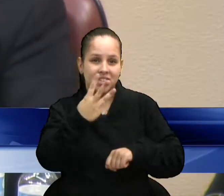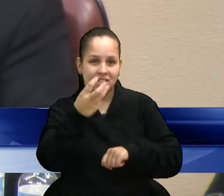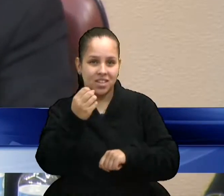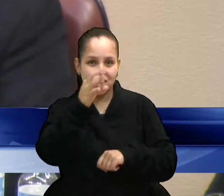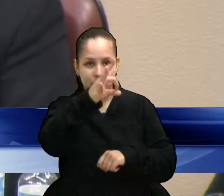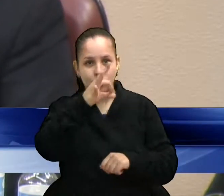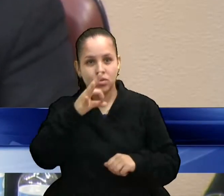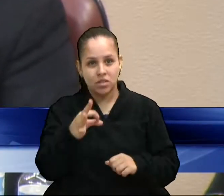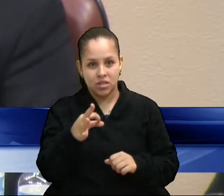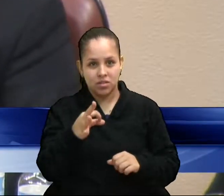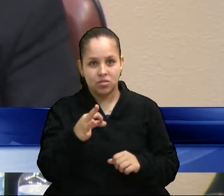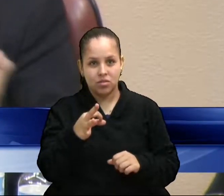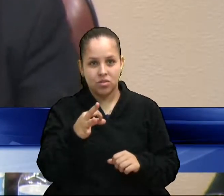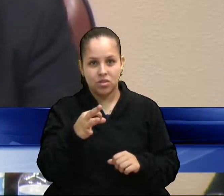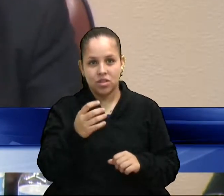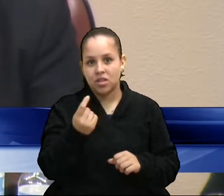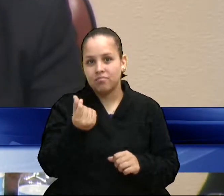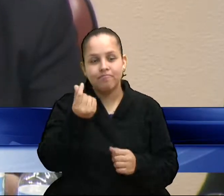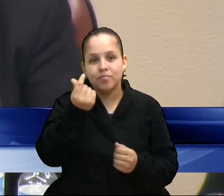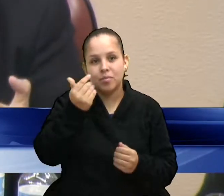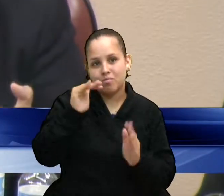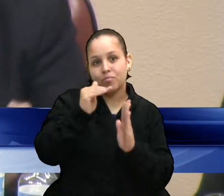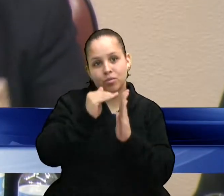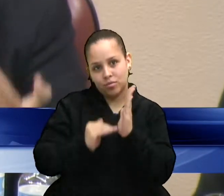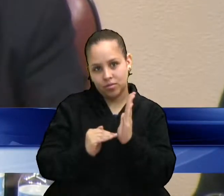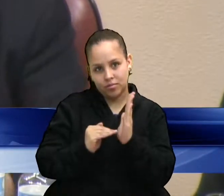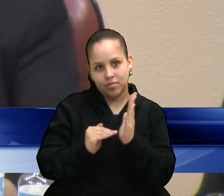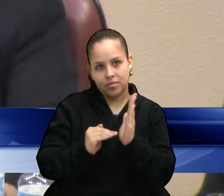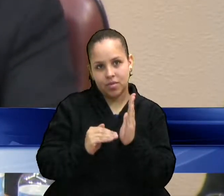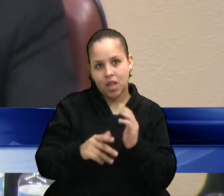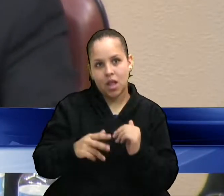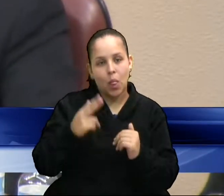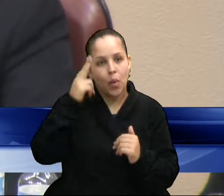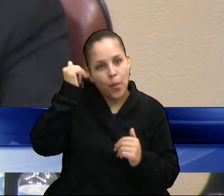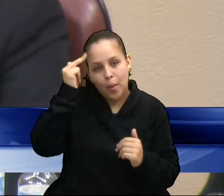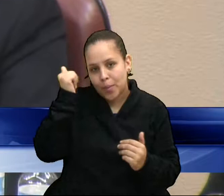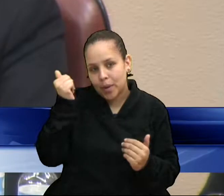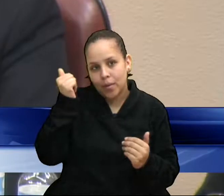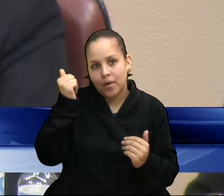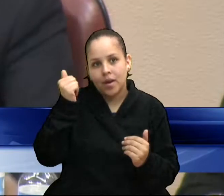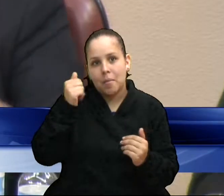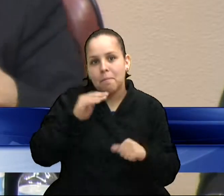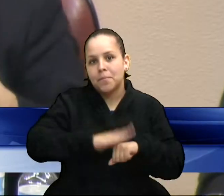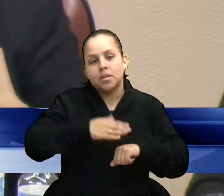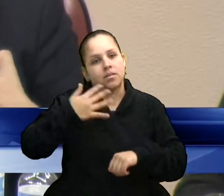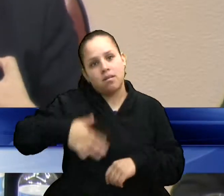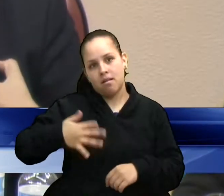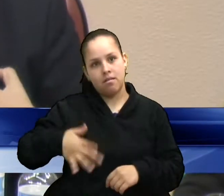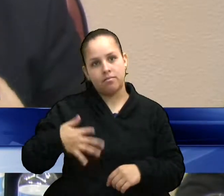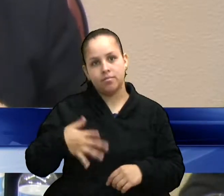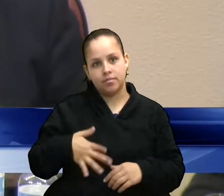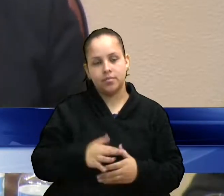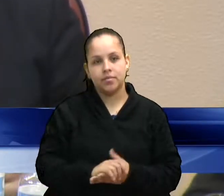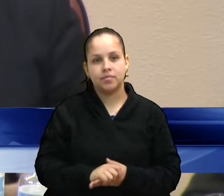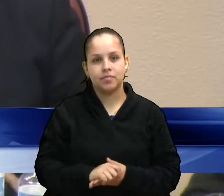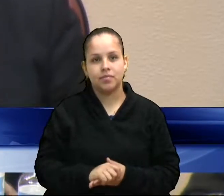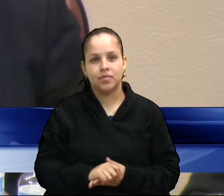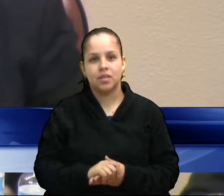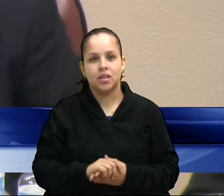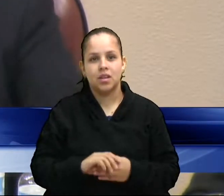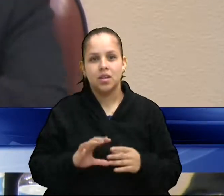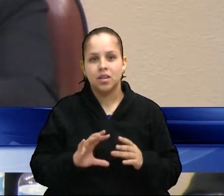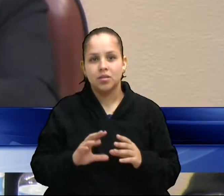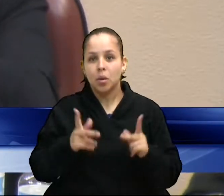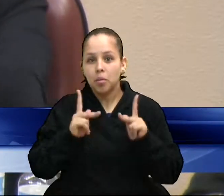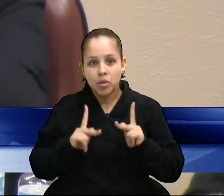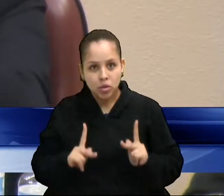gratuidades, é natural que a passagem vai ficar mais cara. E nós, enquanto defensores do